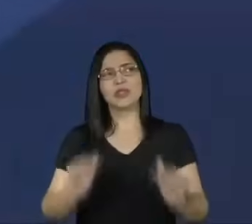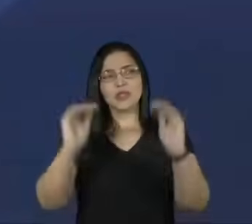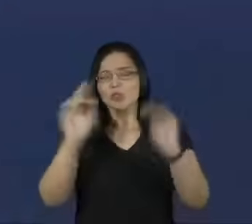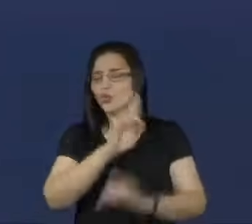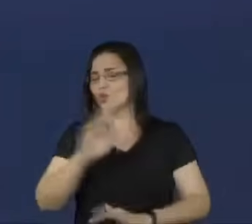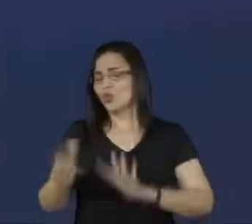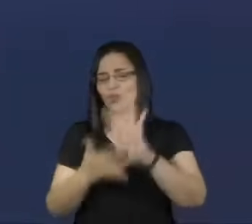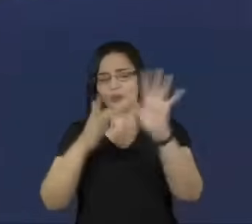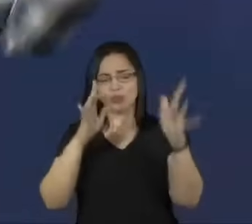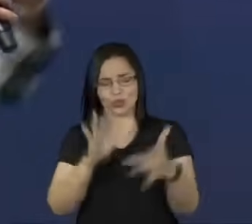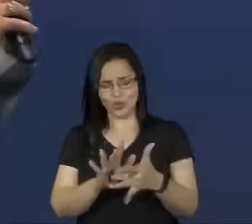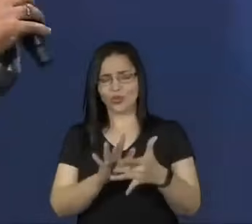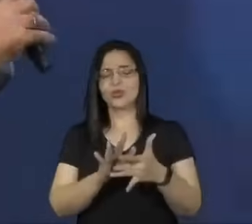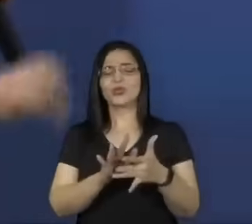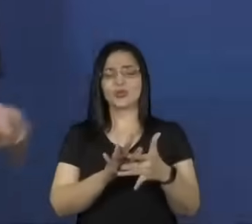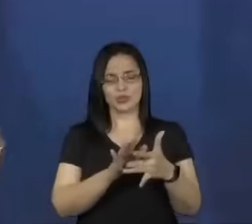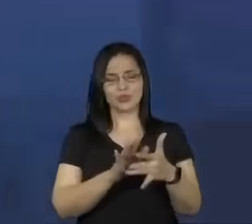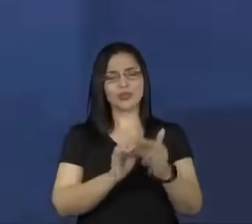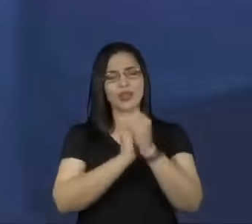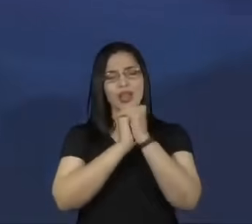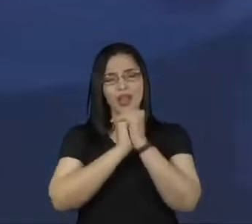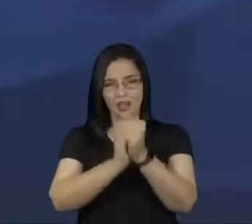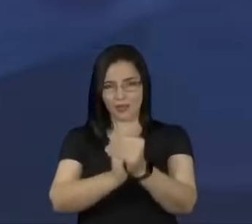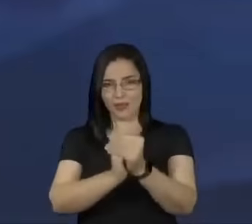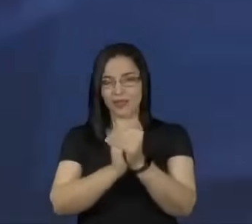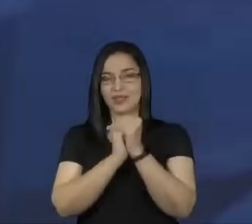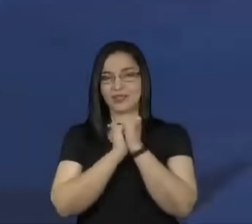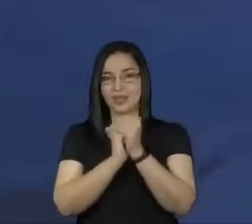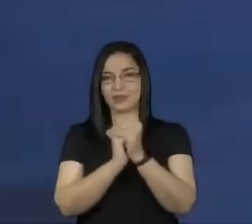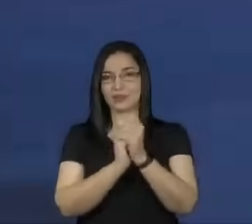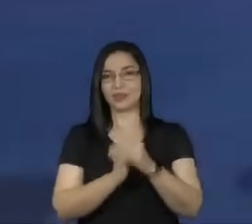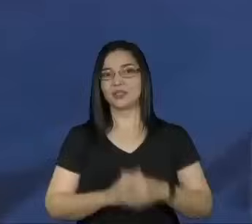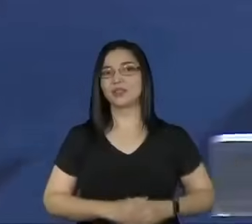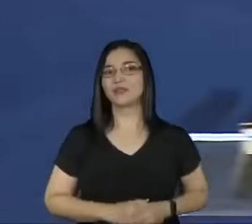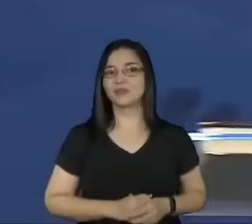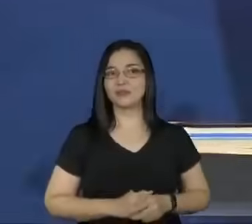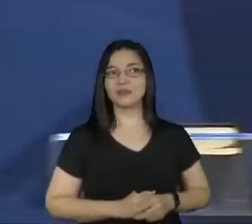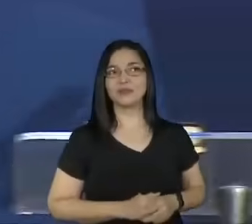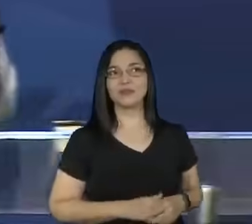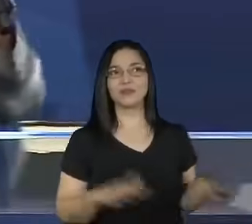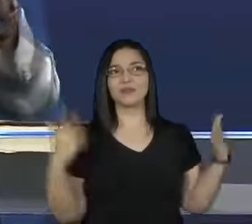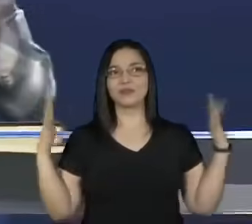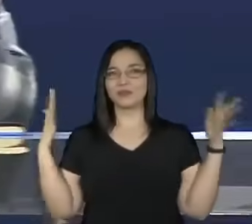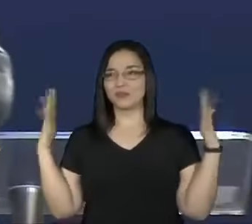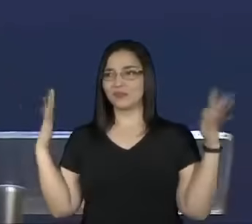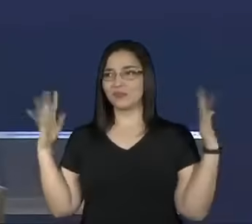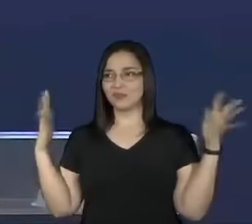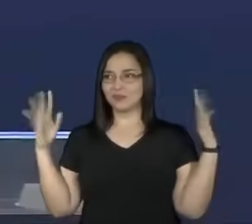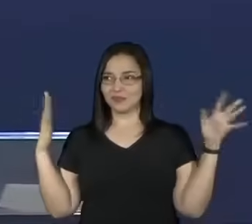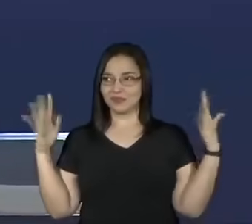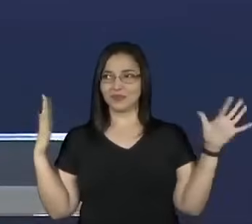do nome de Jesus amém e amém